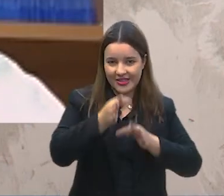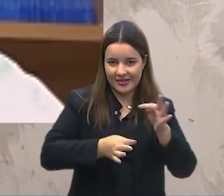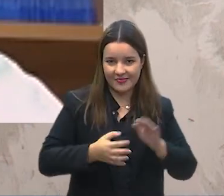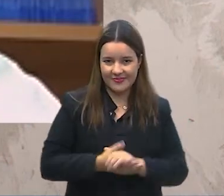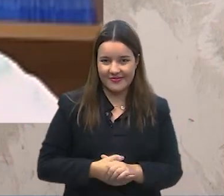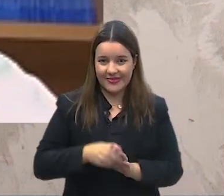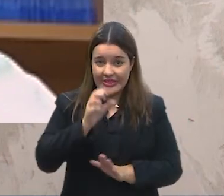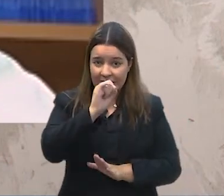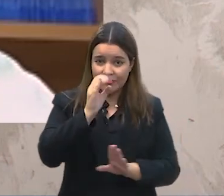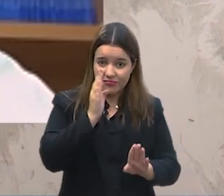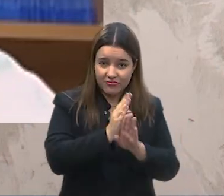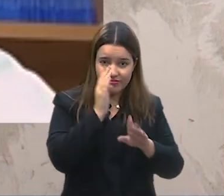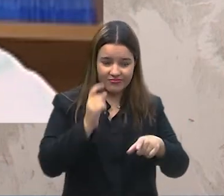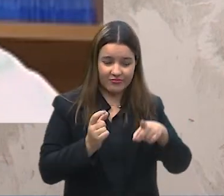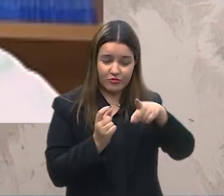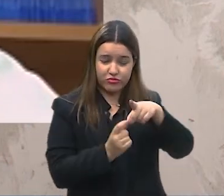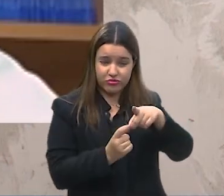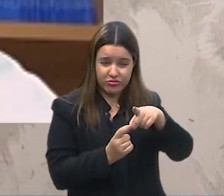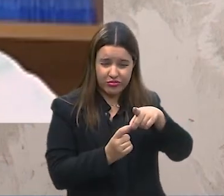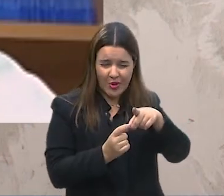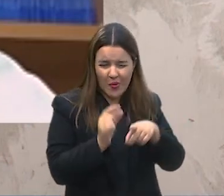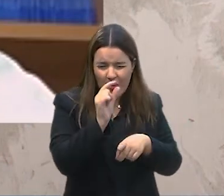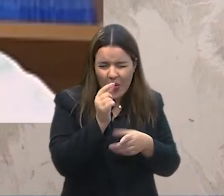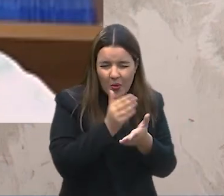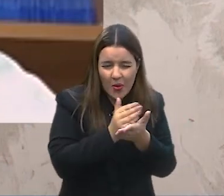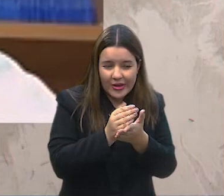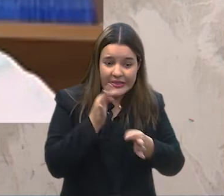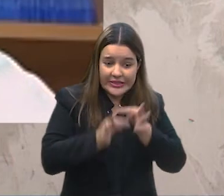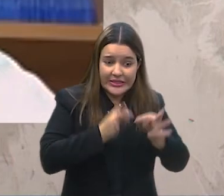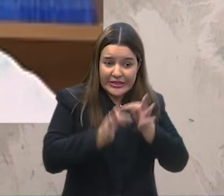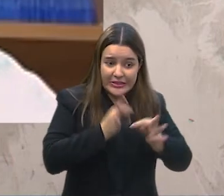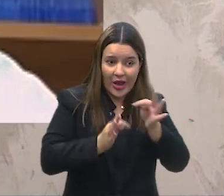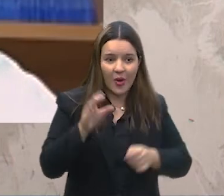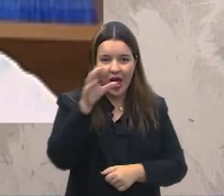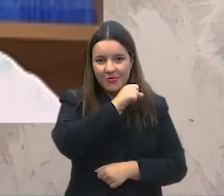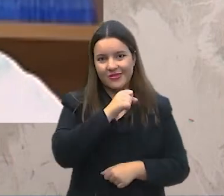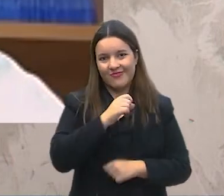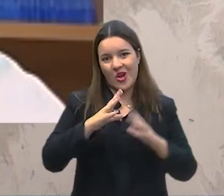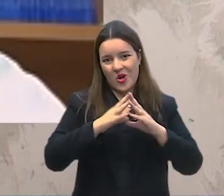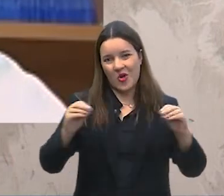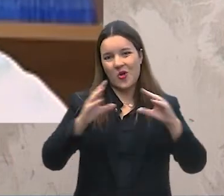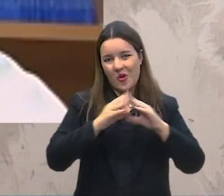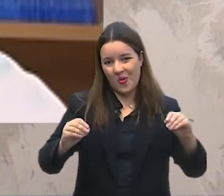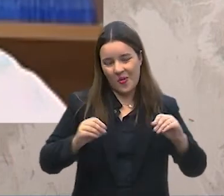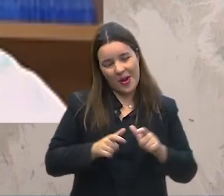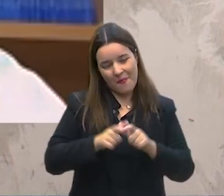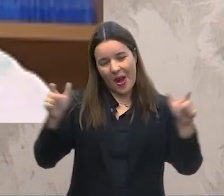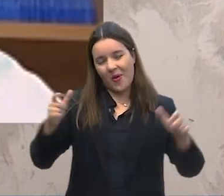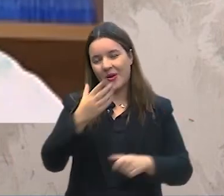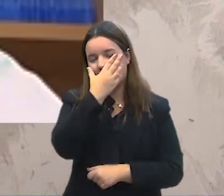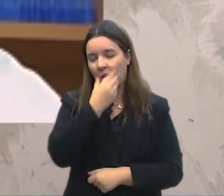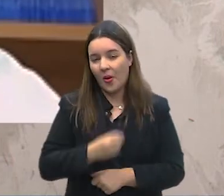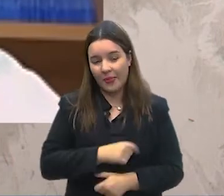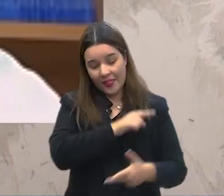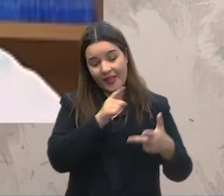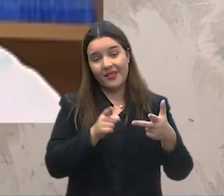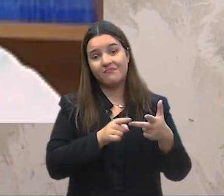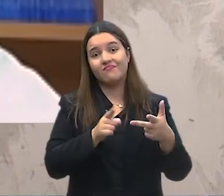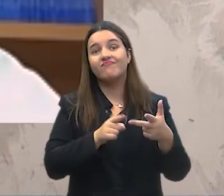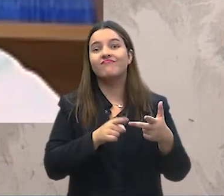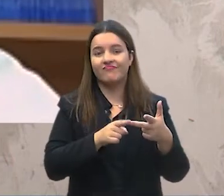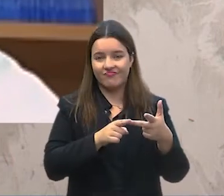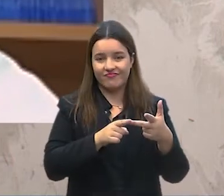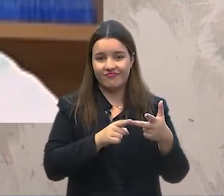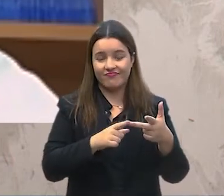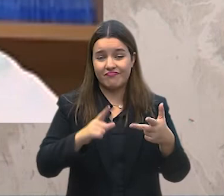doença precoce e faz um bom tratamento, a gente vai curar a maior parte dos pacientes. O terceiro deles é